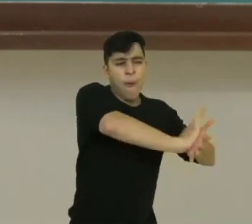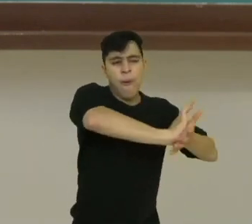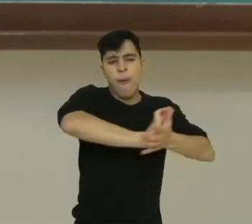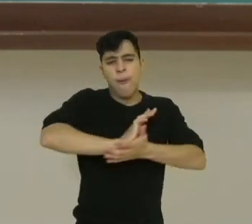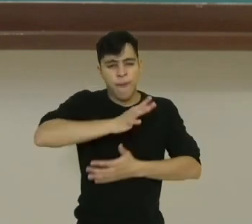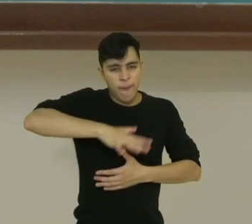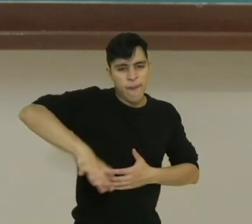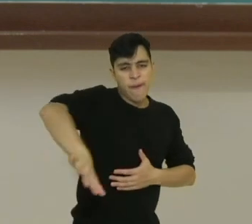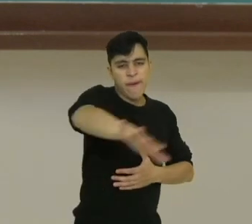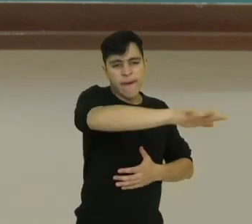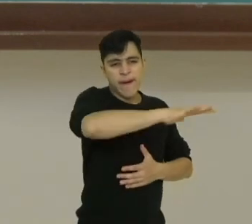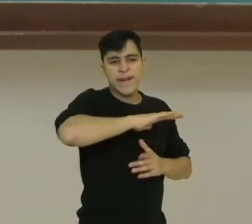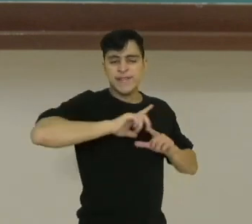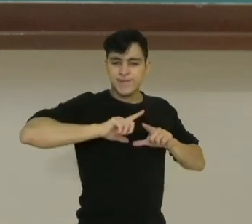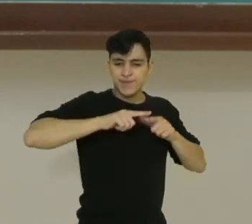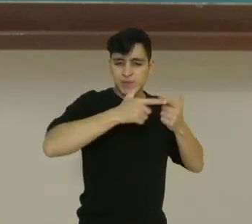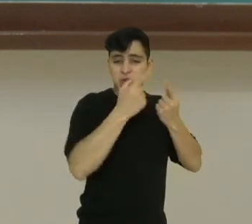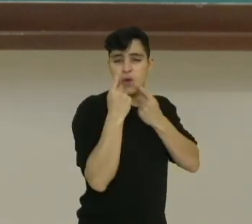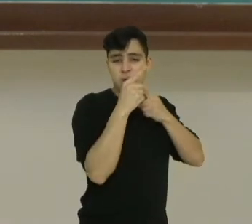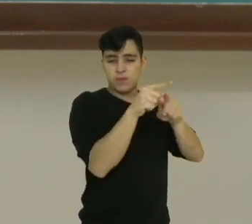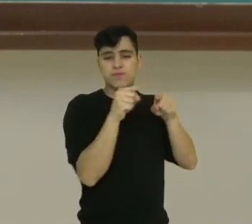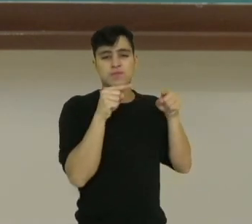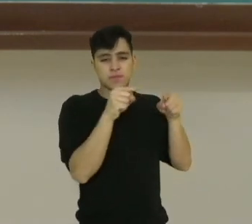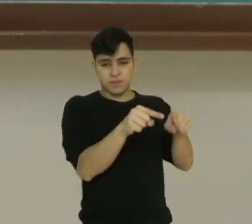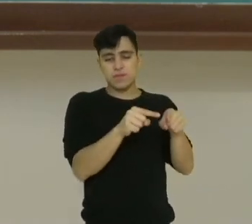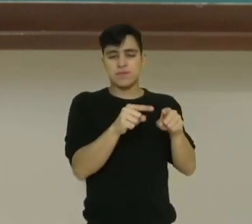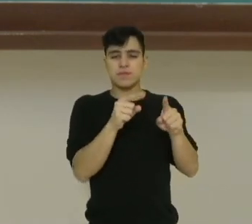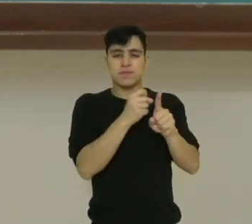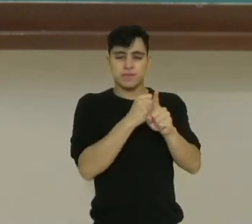dizimaram, né, e lutaram contra